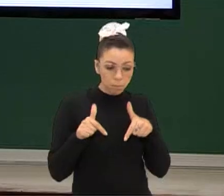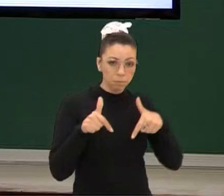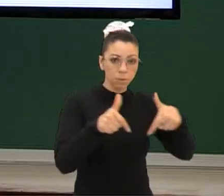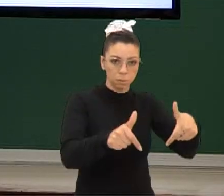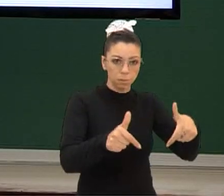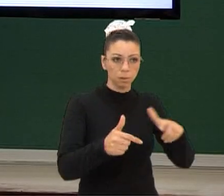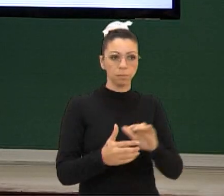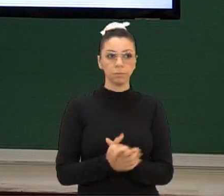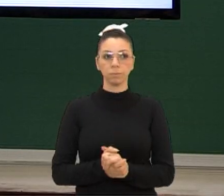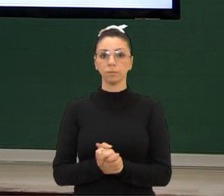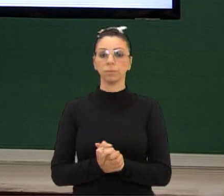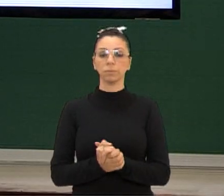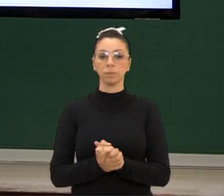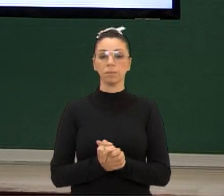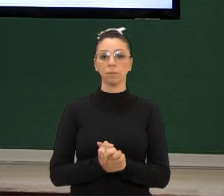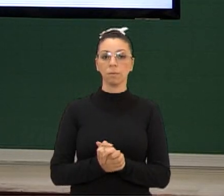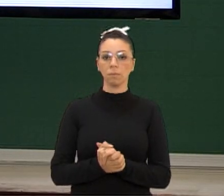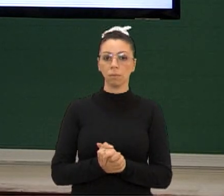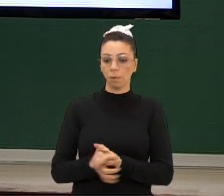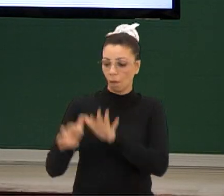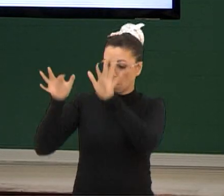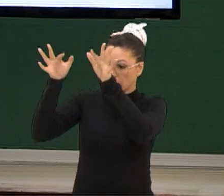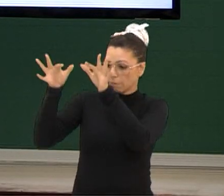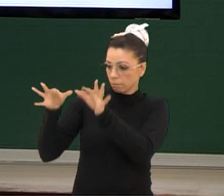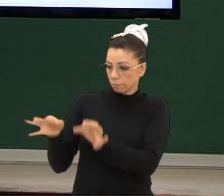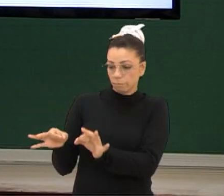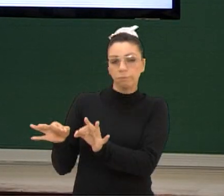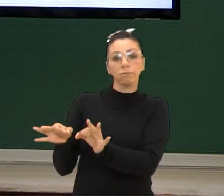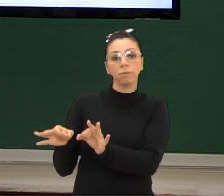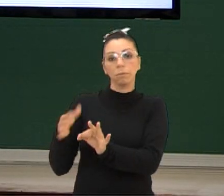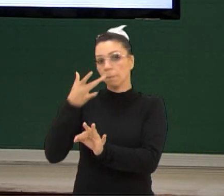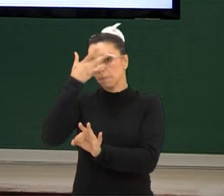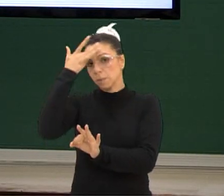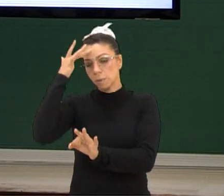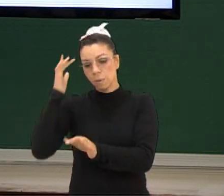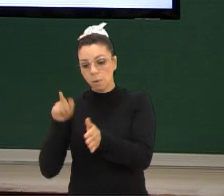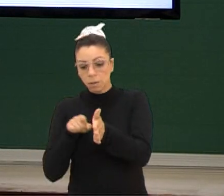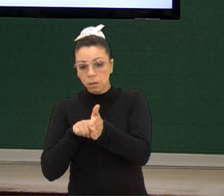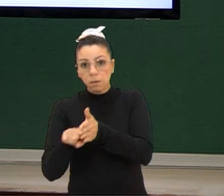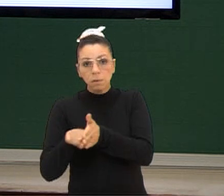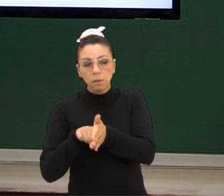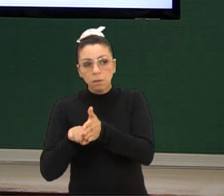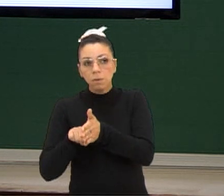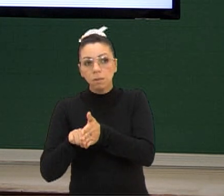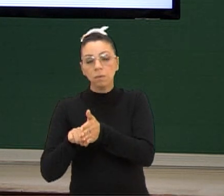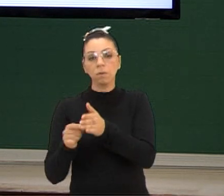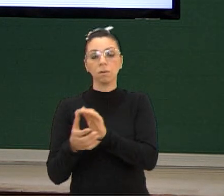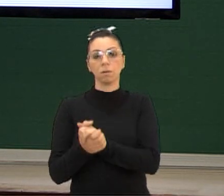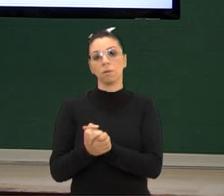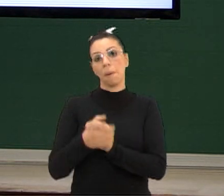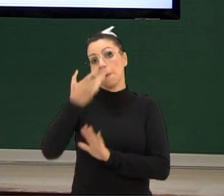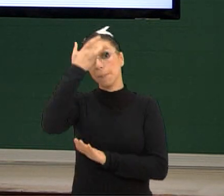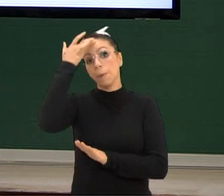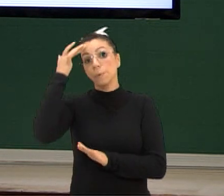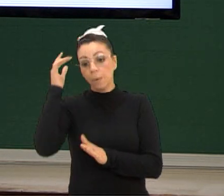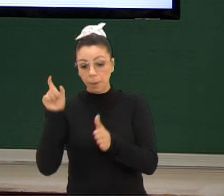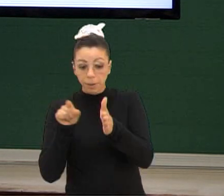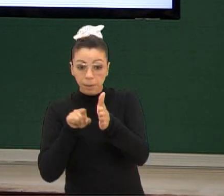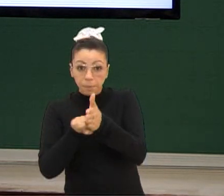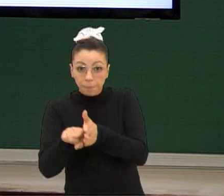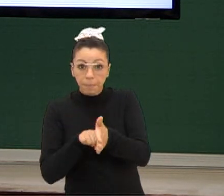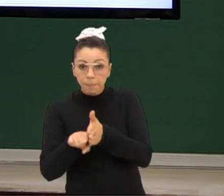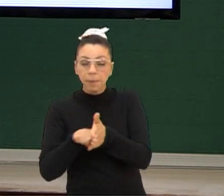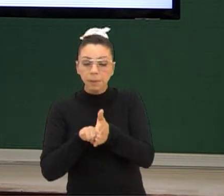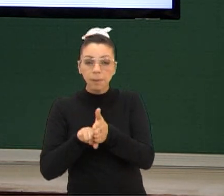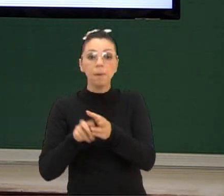outra oração, eu tenho afirmam especialistas. Quem que afirmam? Os especialistas. Por